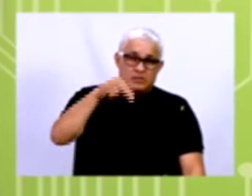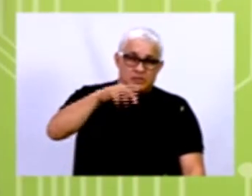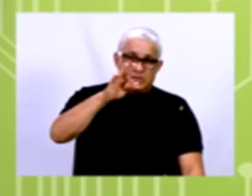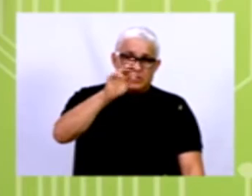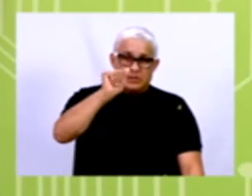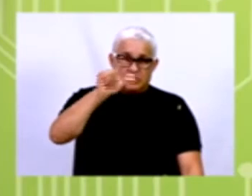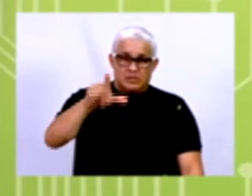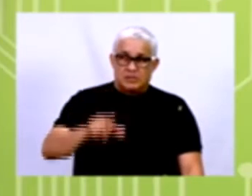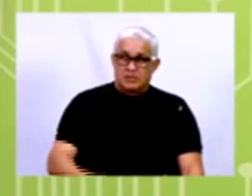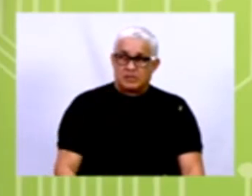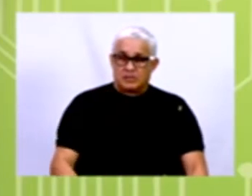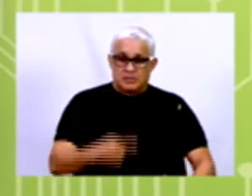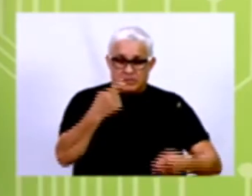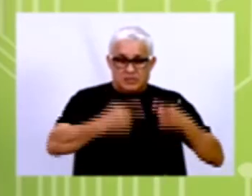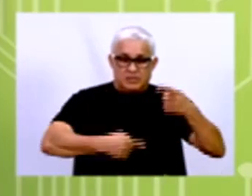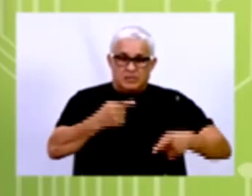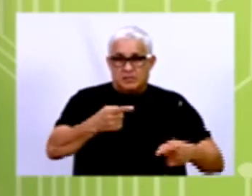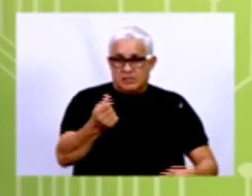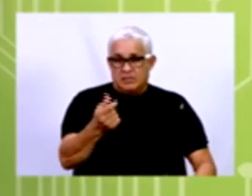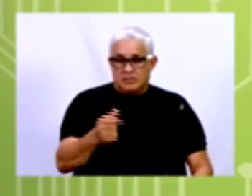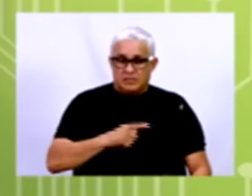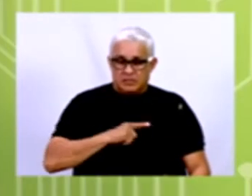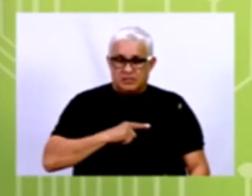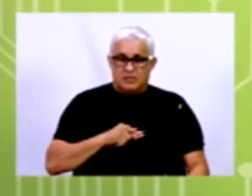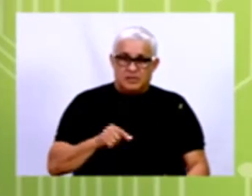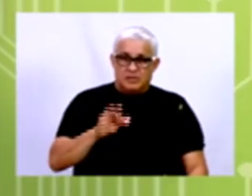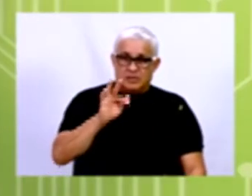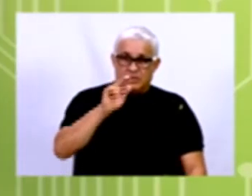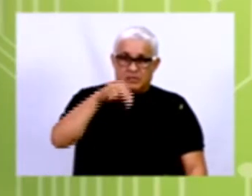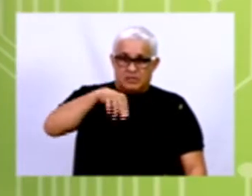política monetária tem a função de equilibrar